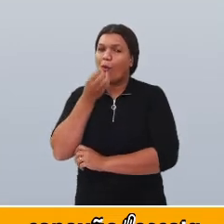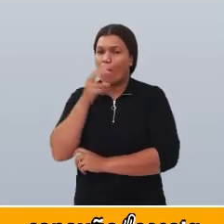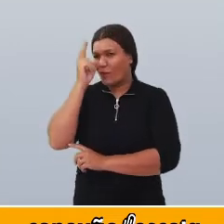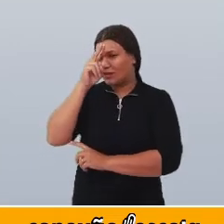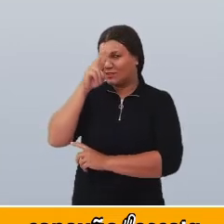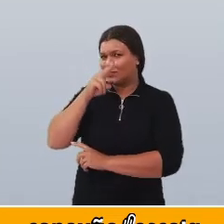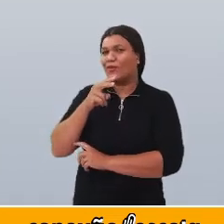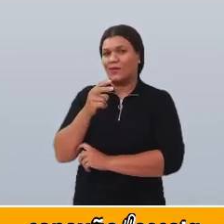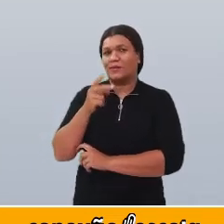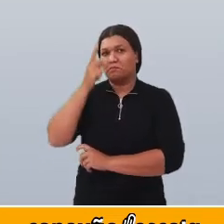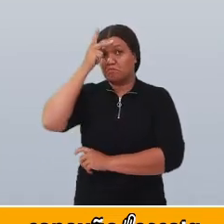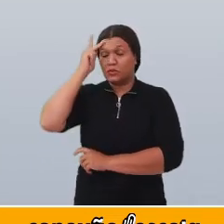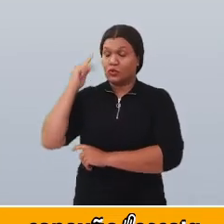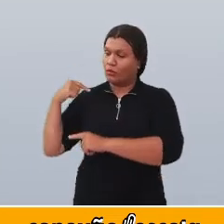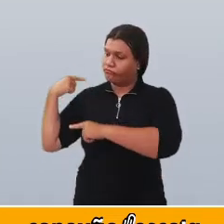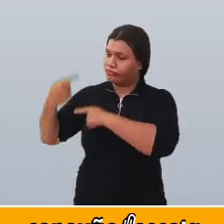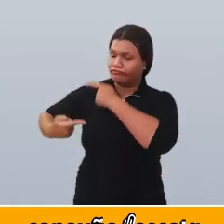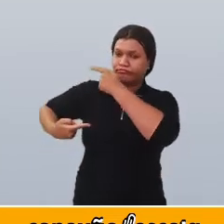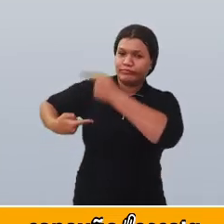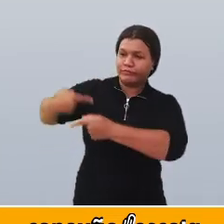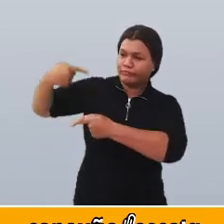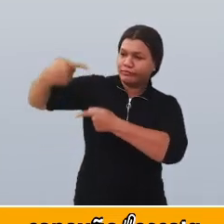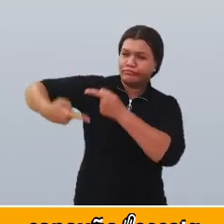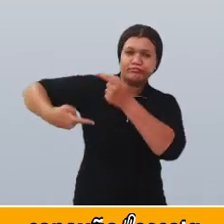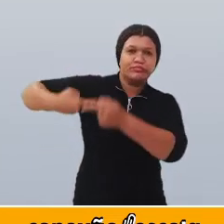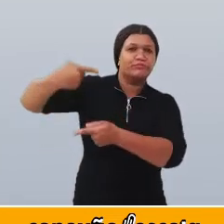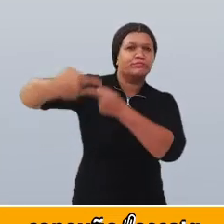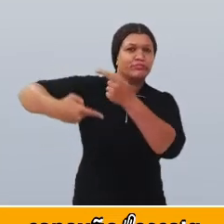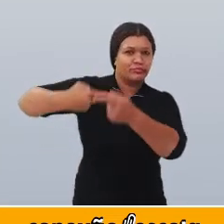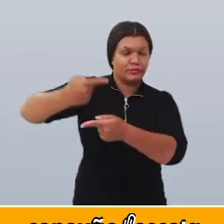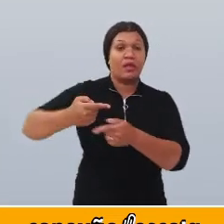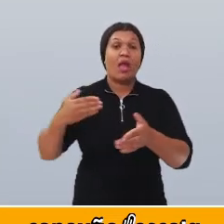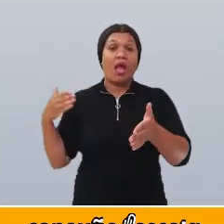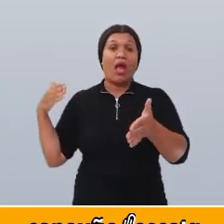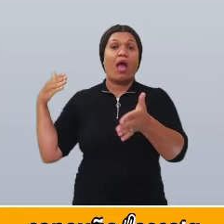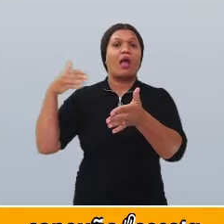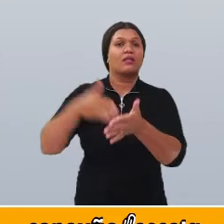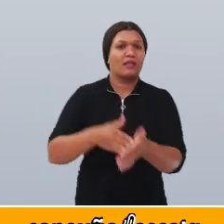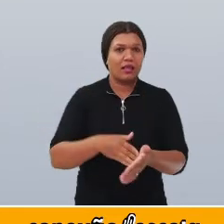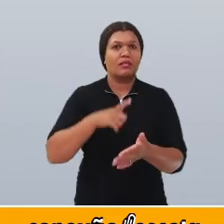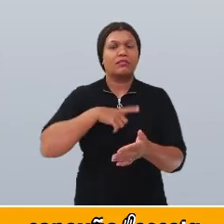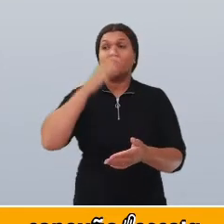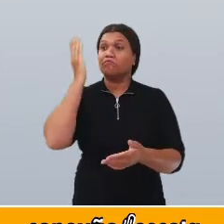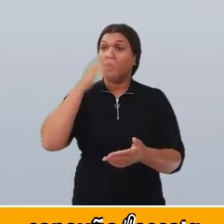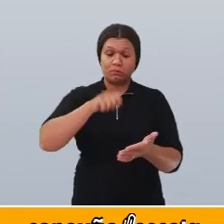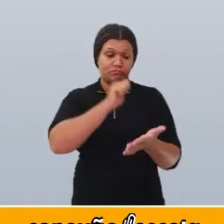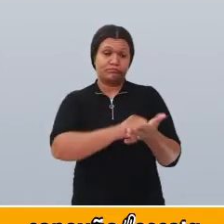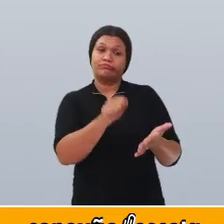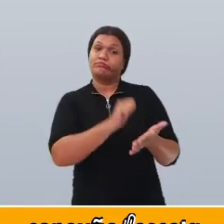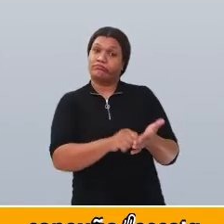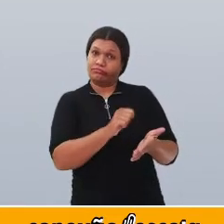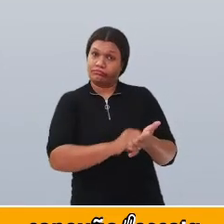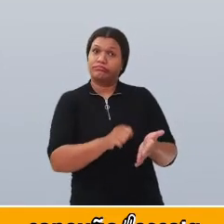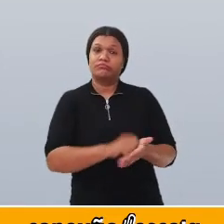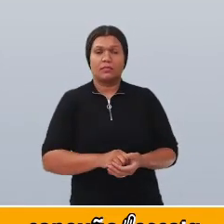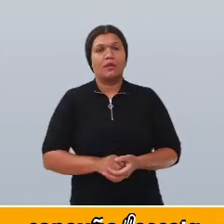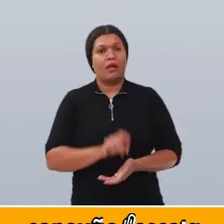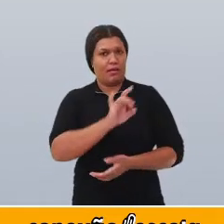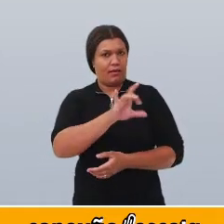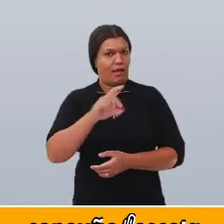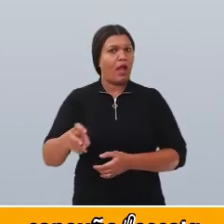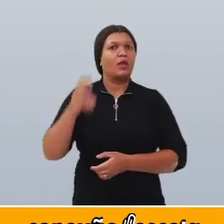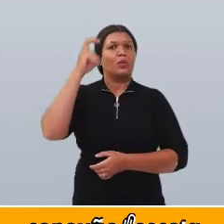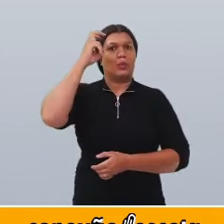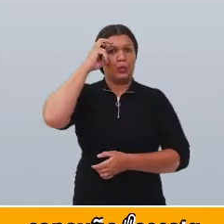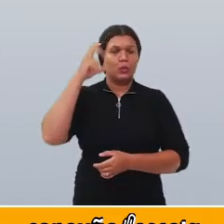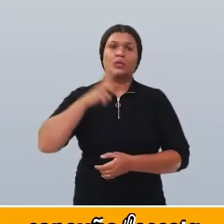histórias narradas de geração para geração até alcançar o nível do registro escrito. Cada cultura